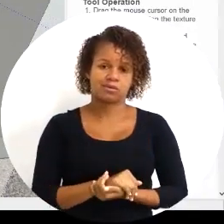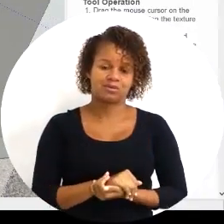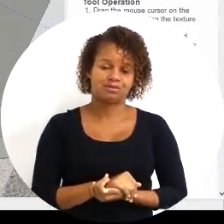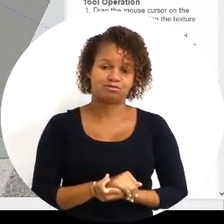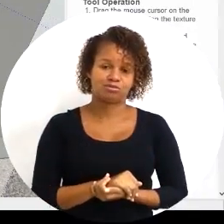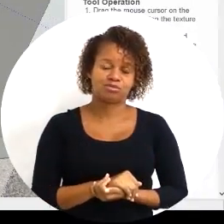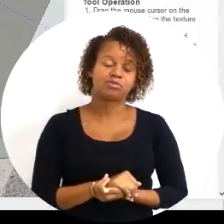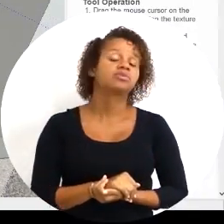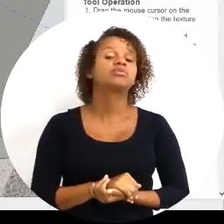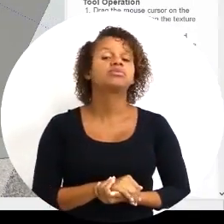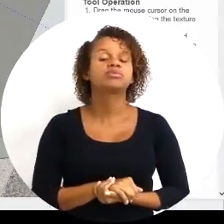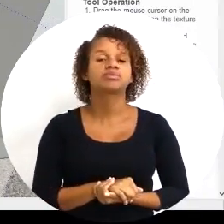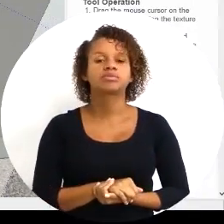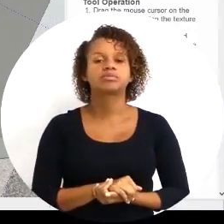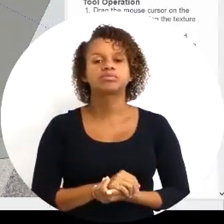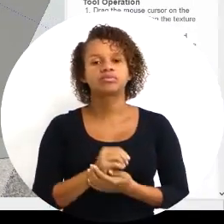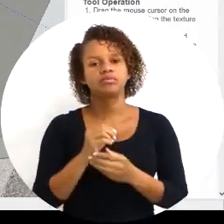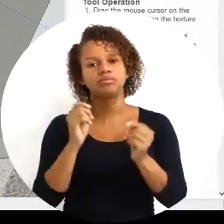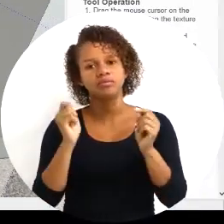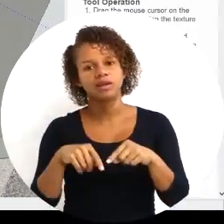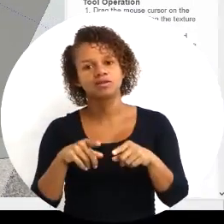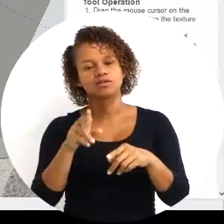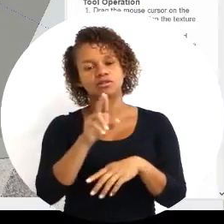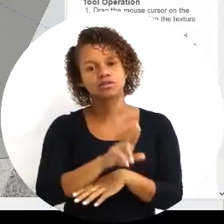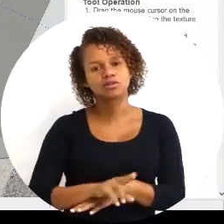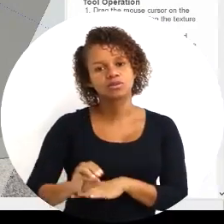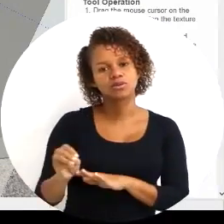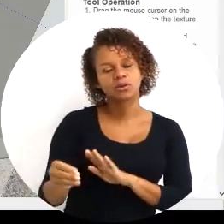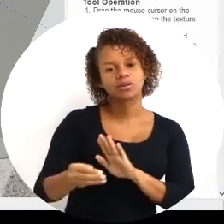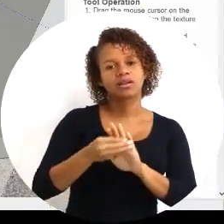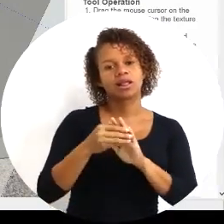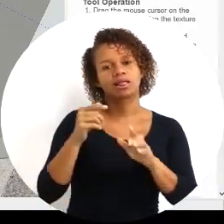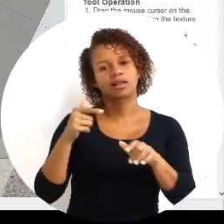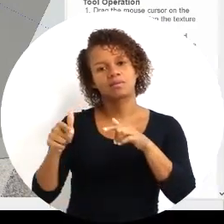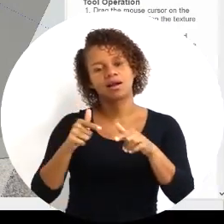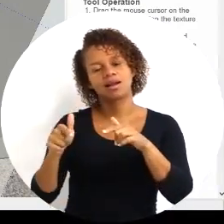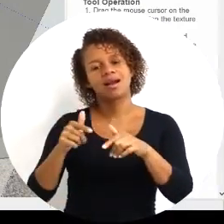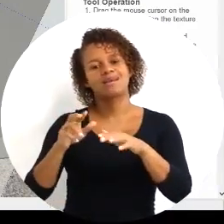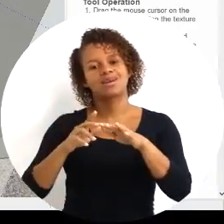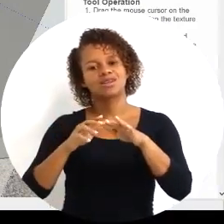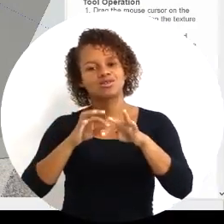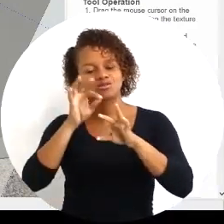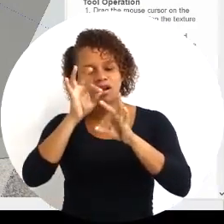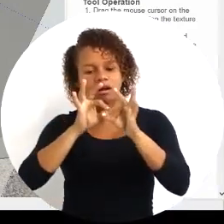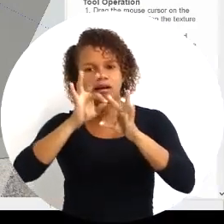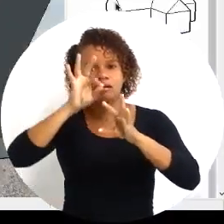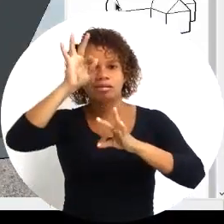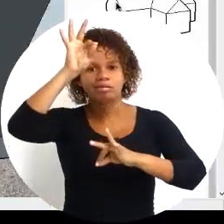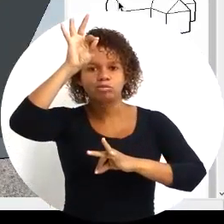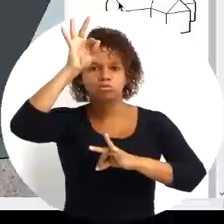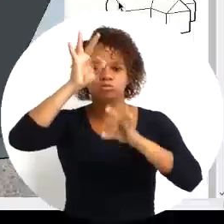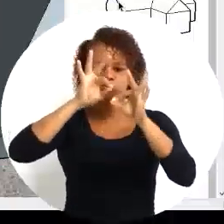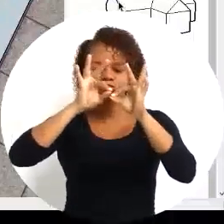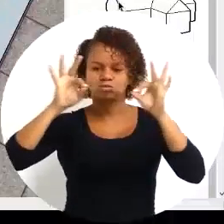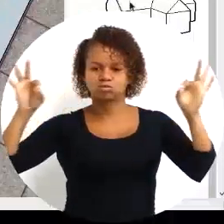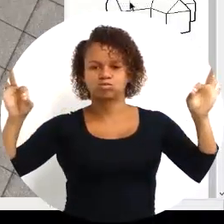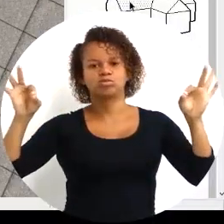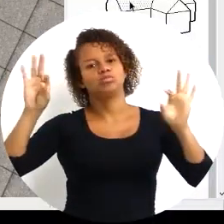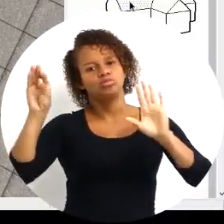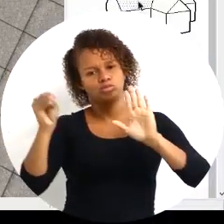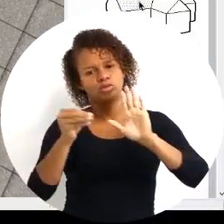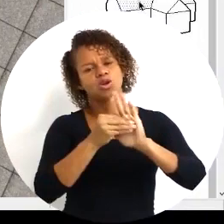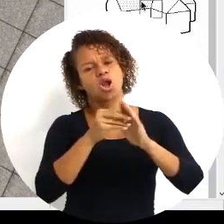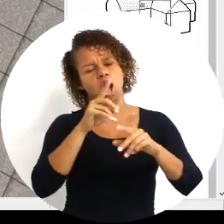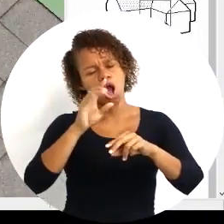iniciará e posso rotacionar, trabalhar com a escala, dentre outros